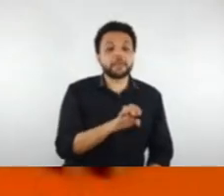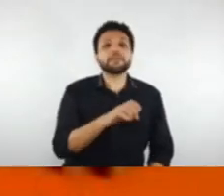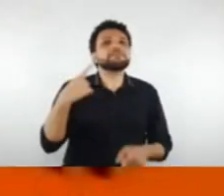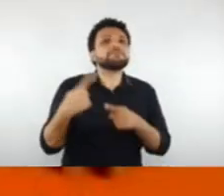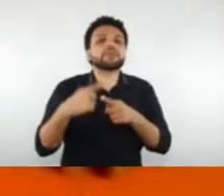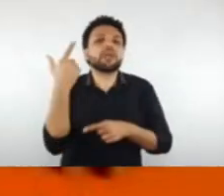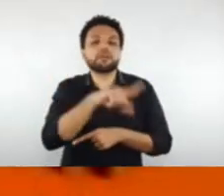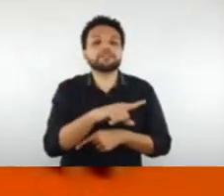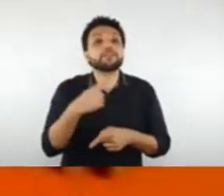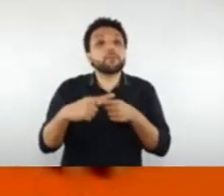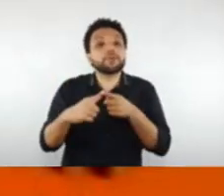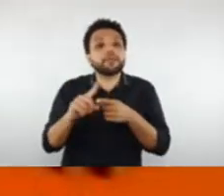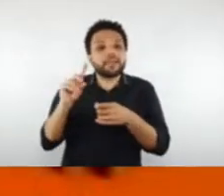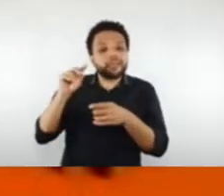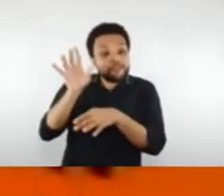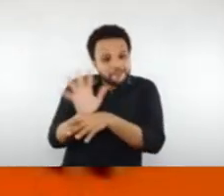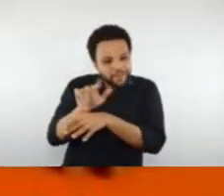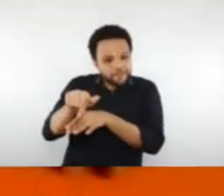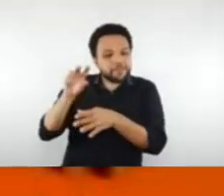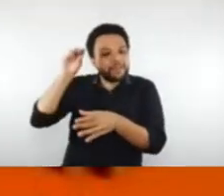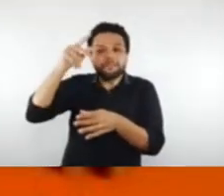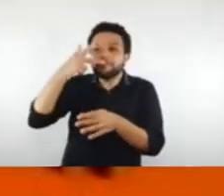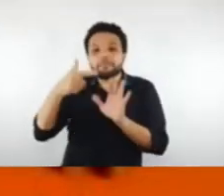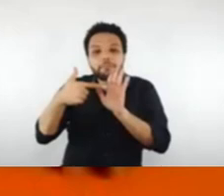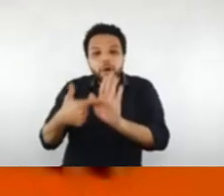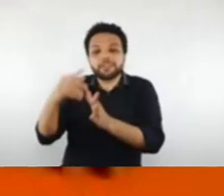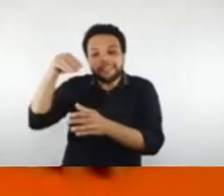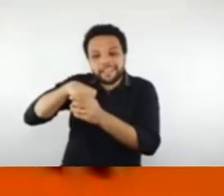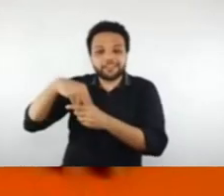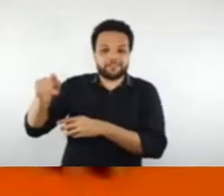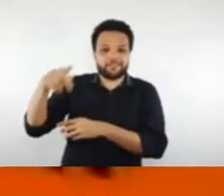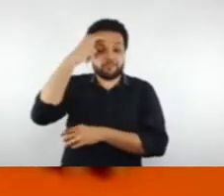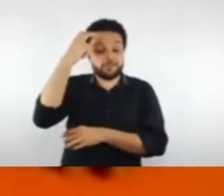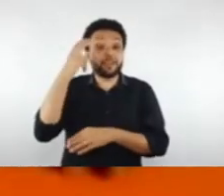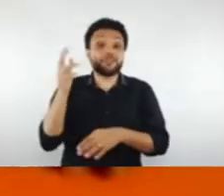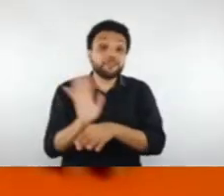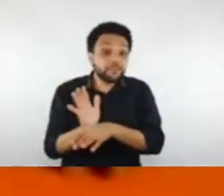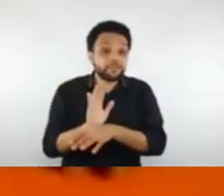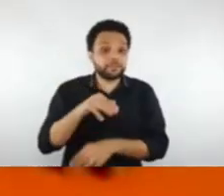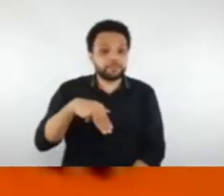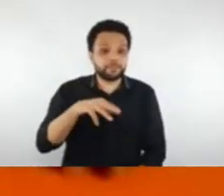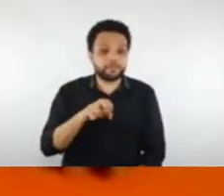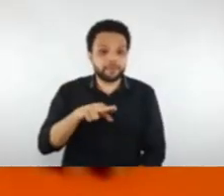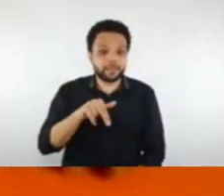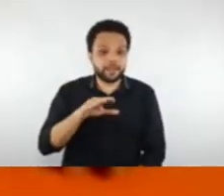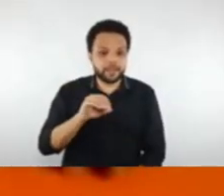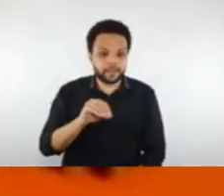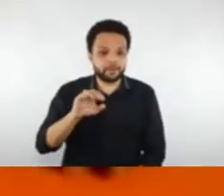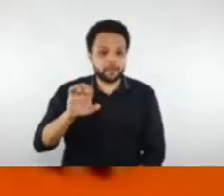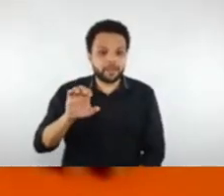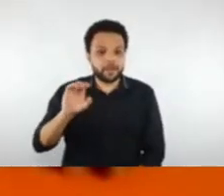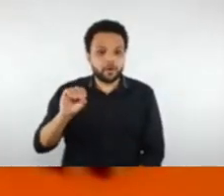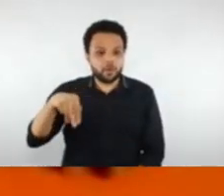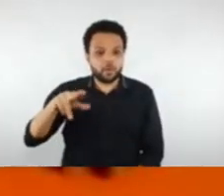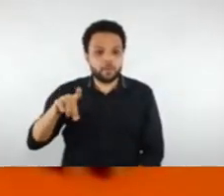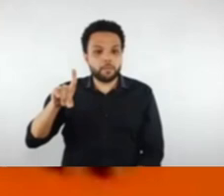essência dele, para a cultura dele. Acho que poucas pessoas sabem, mas Menino e o Mundo foi baseado no livro As